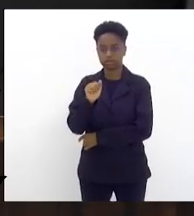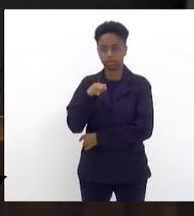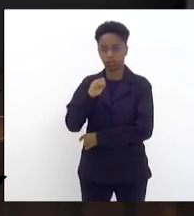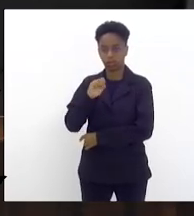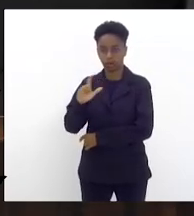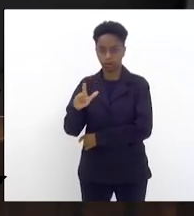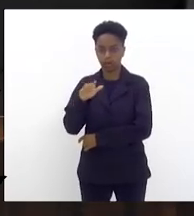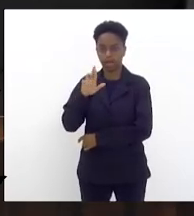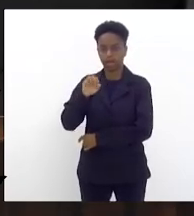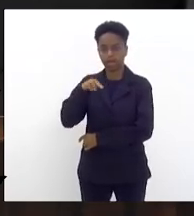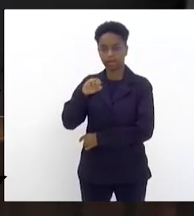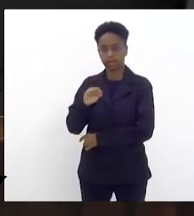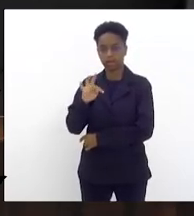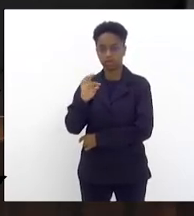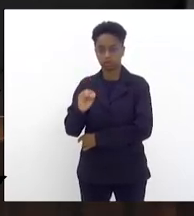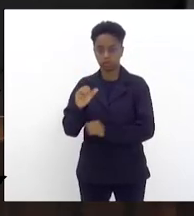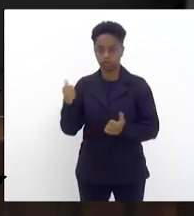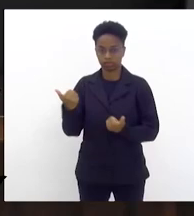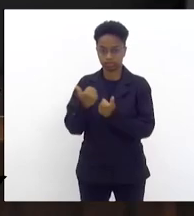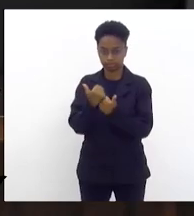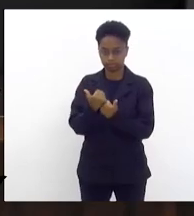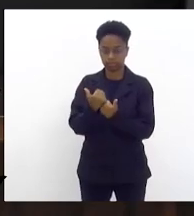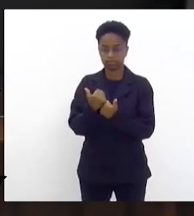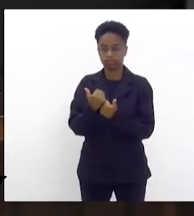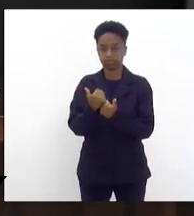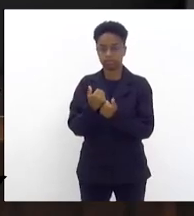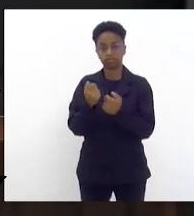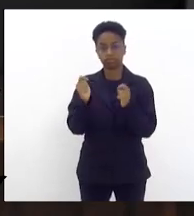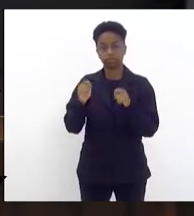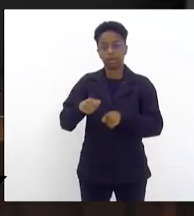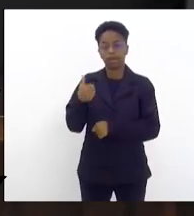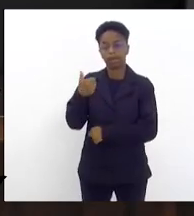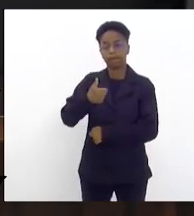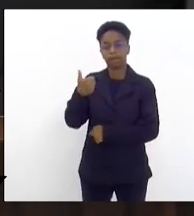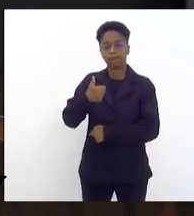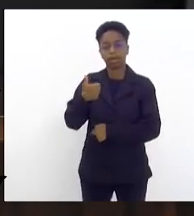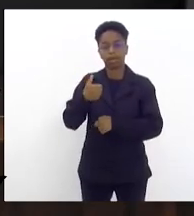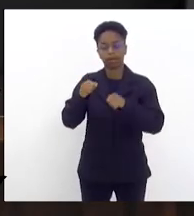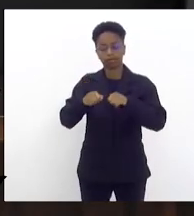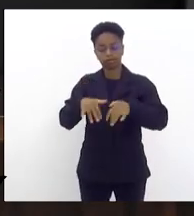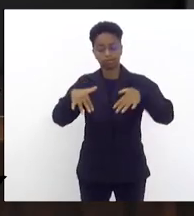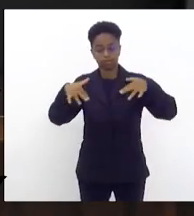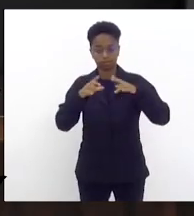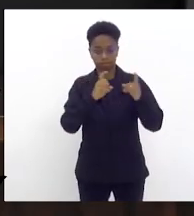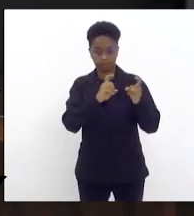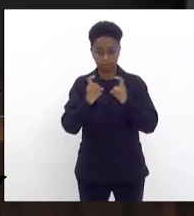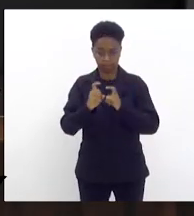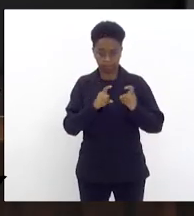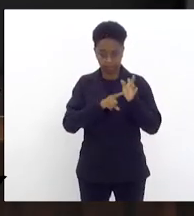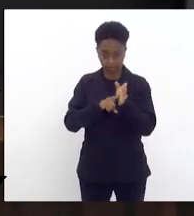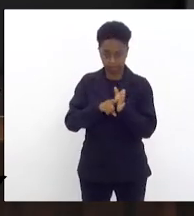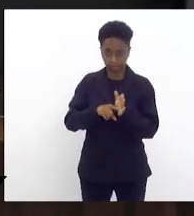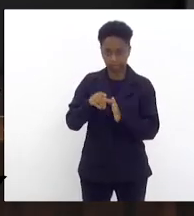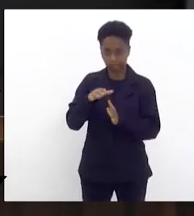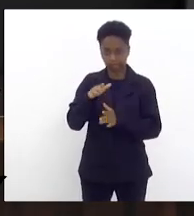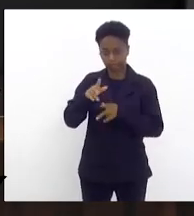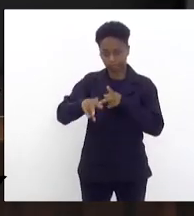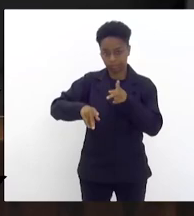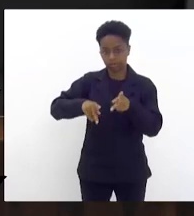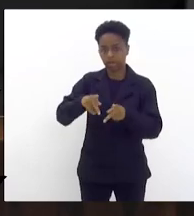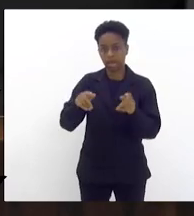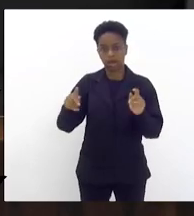Renato Machado, suplentes, para a primeira audiência a ser realizada no dia 12 de